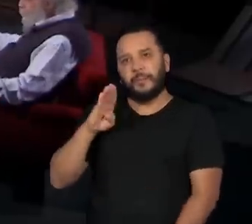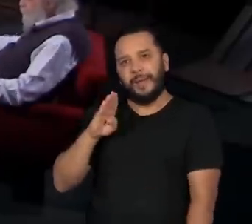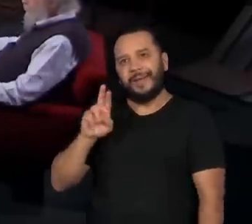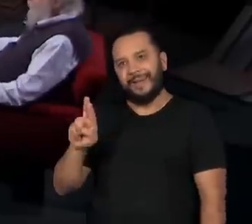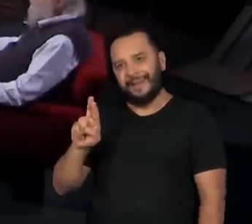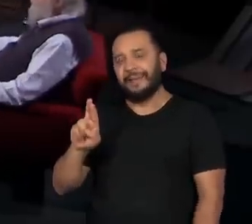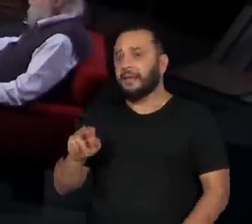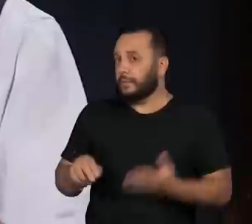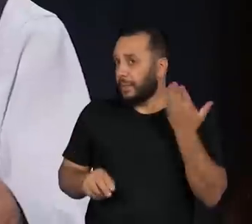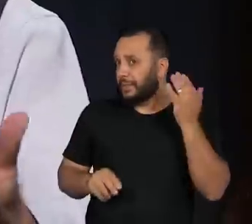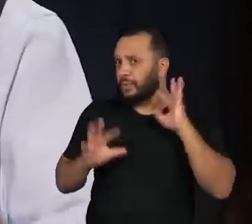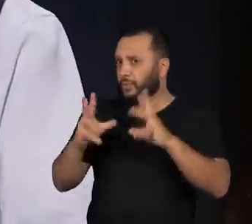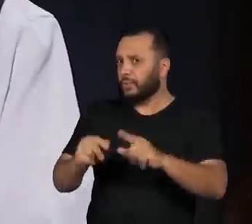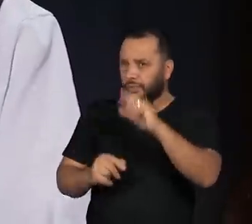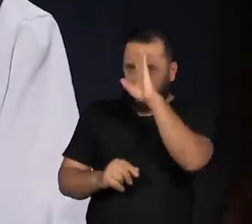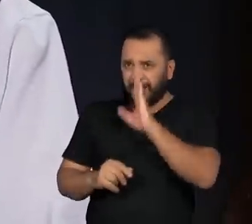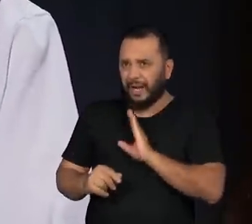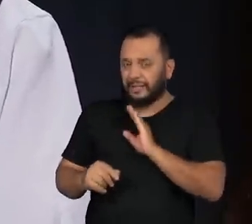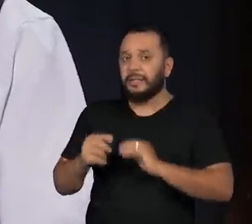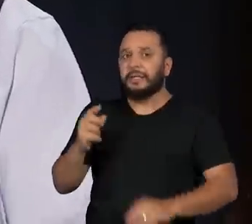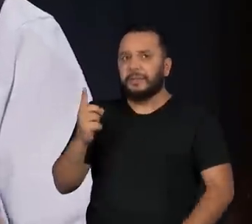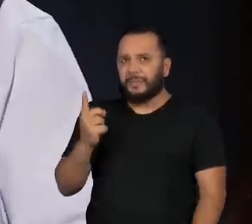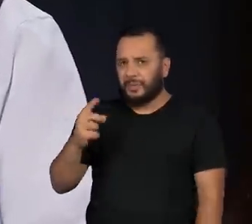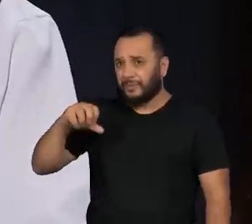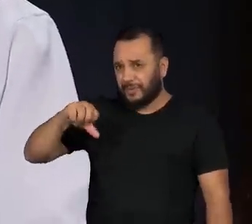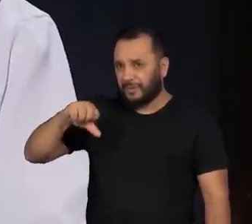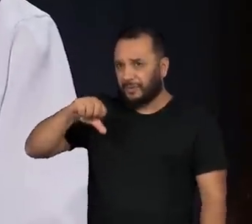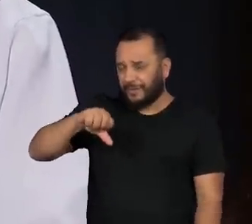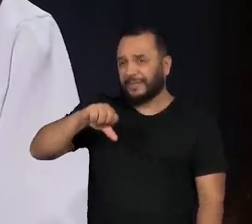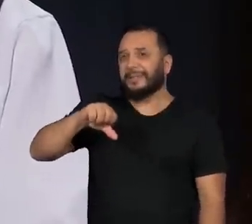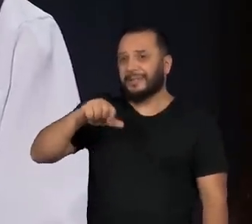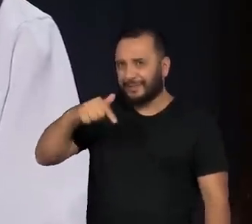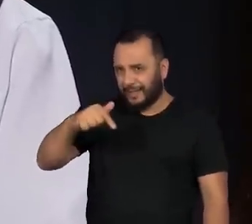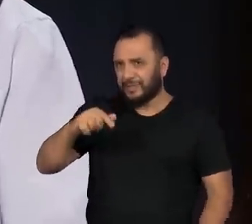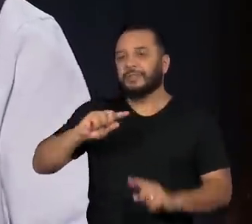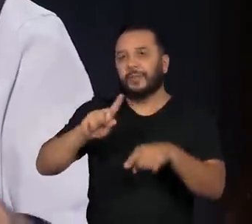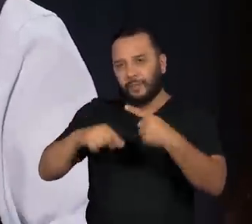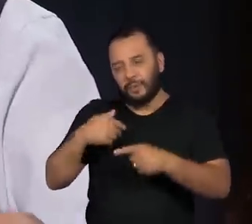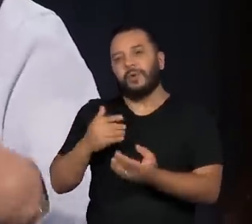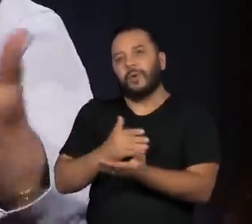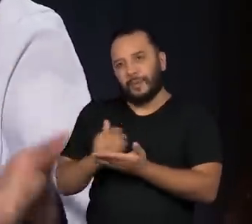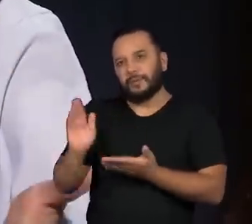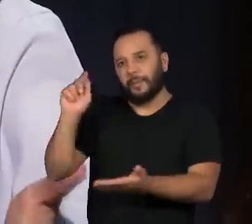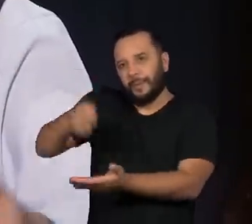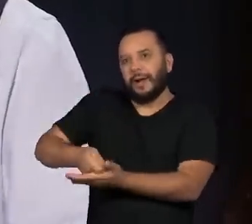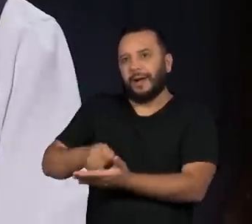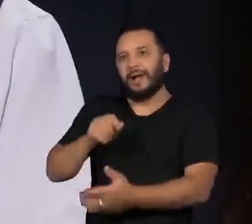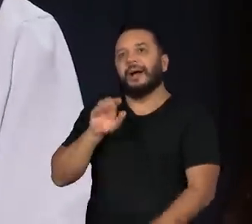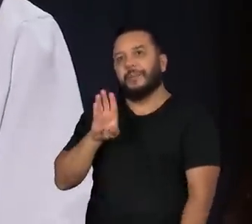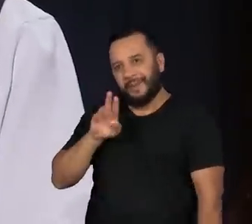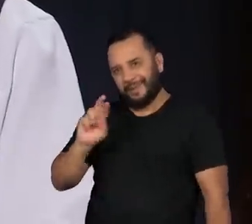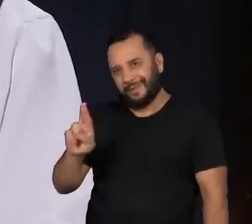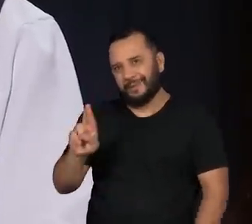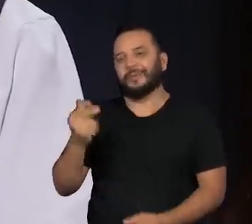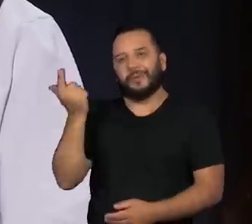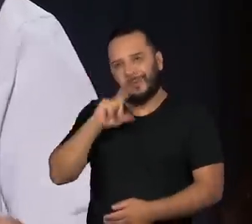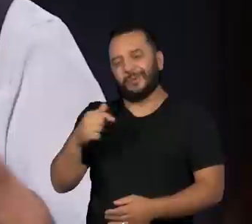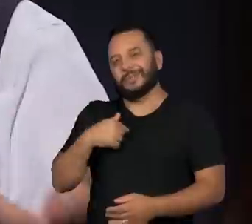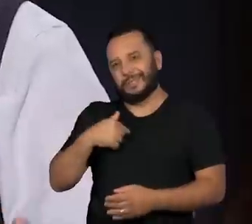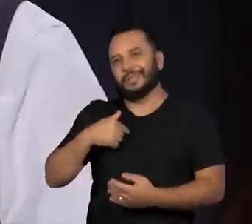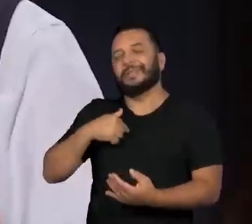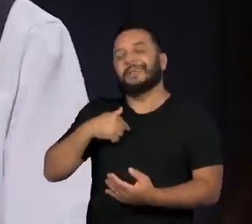que tudo era gratuito na época e a partir de 97 decidiu-se que era bom cobrar o berne para poder Auto sustentar o serviço